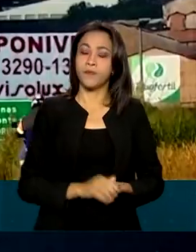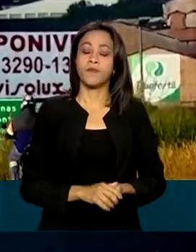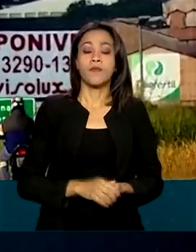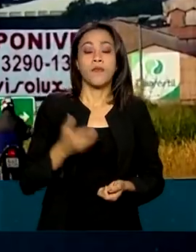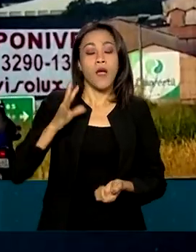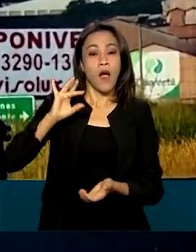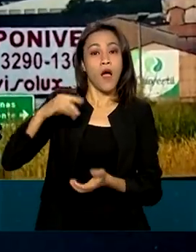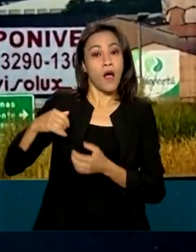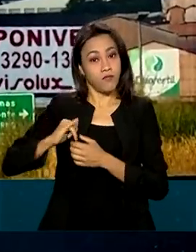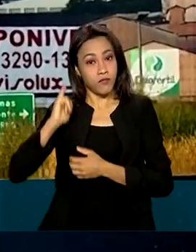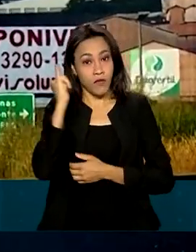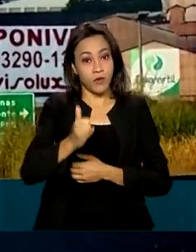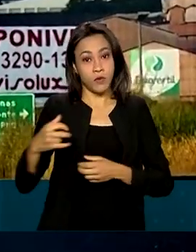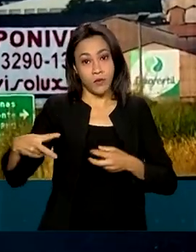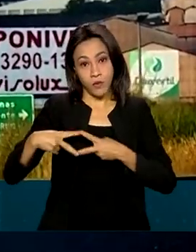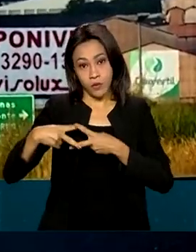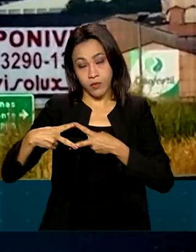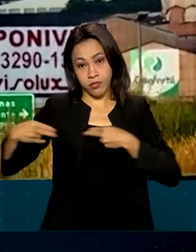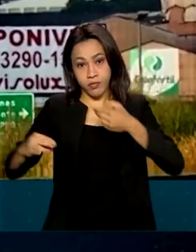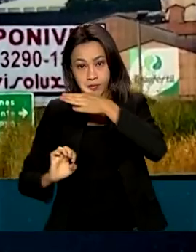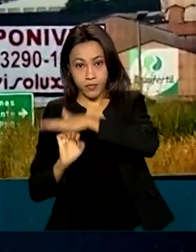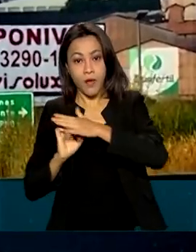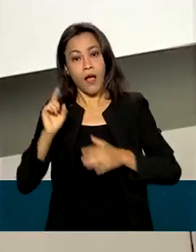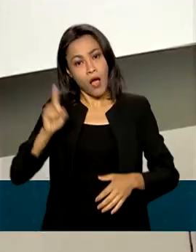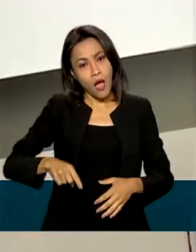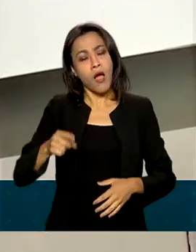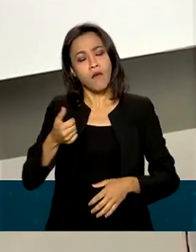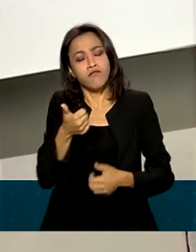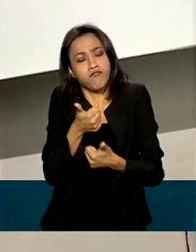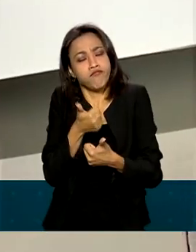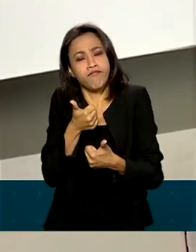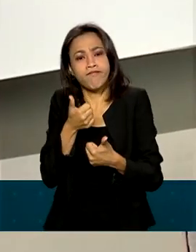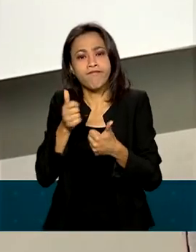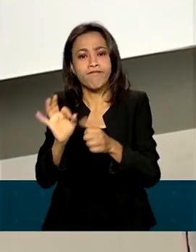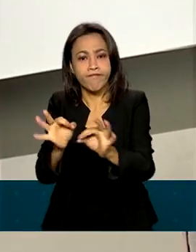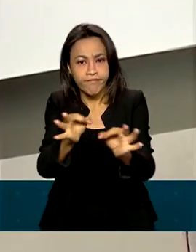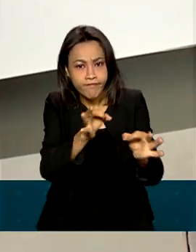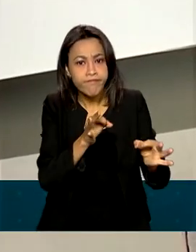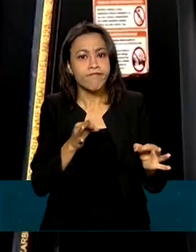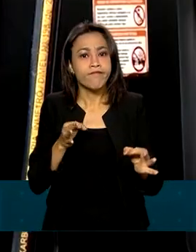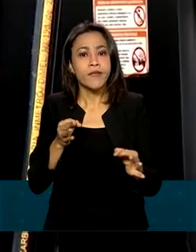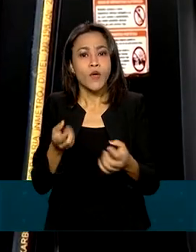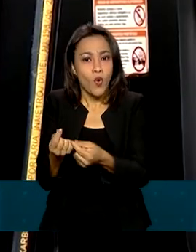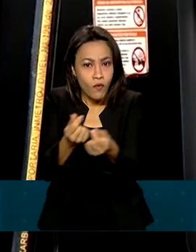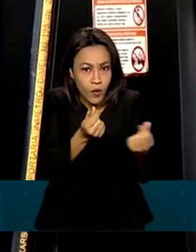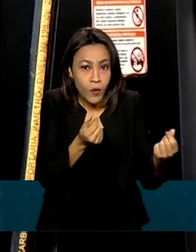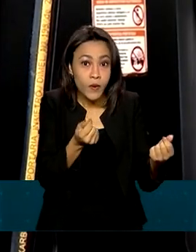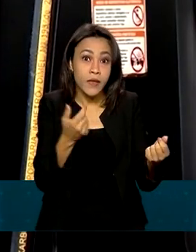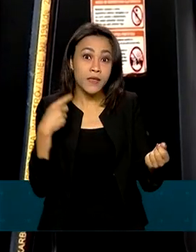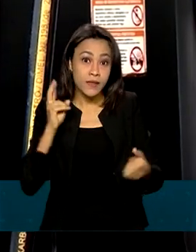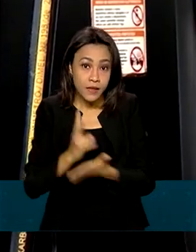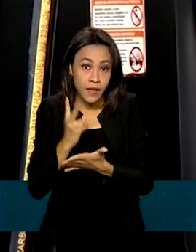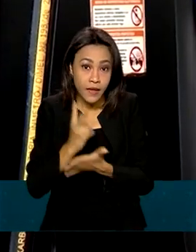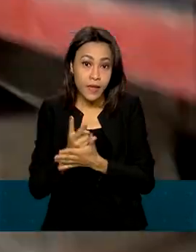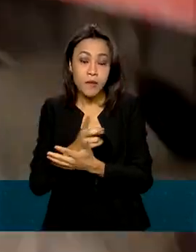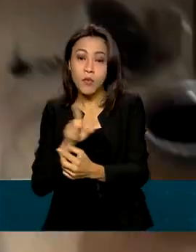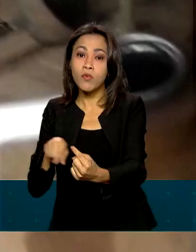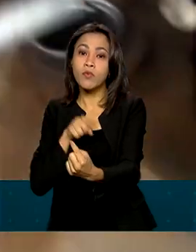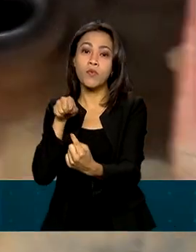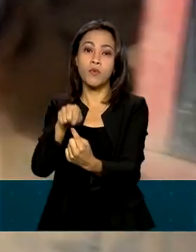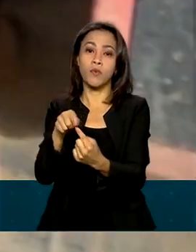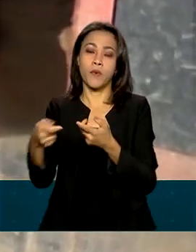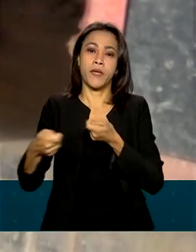Petrobras a redução é coerente com a prática de preços da estatal que busca o equilíbrio de seus